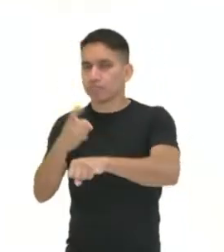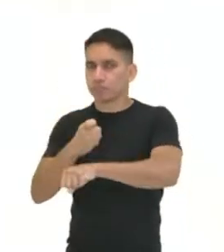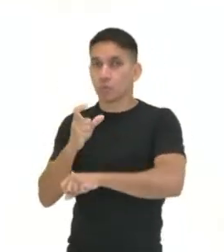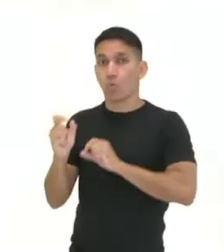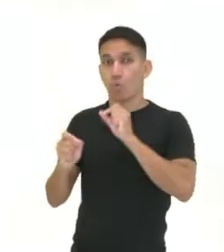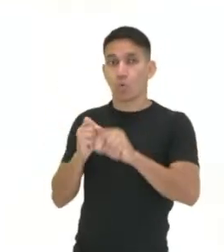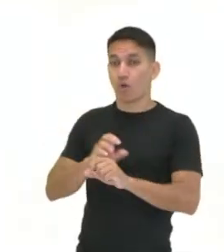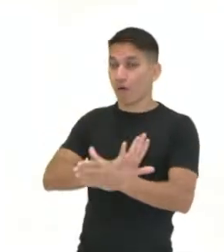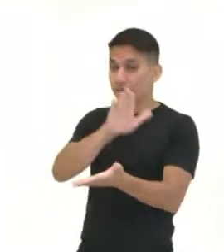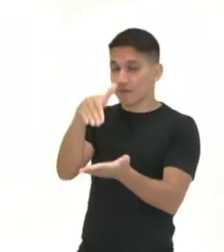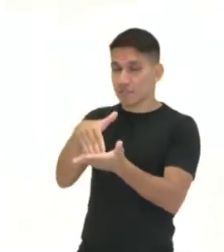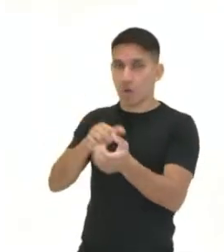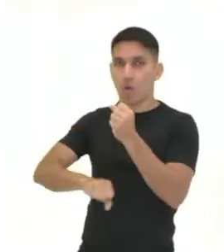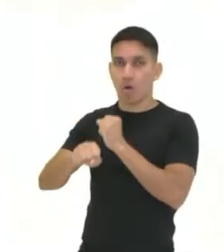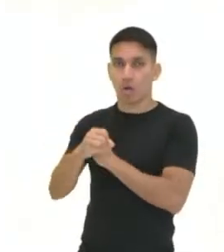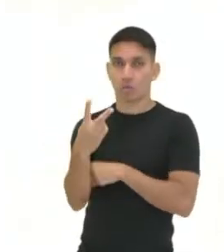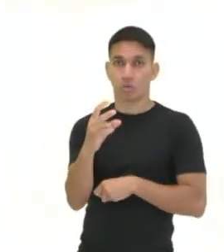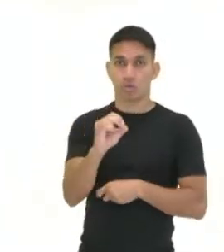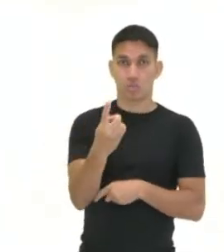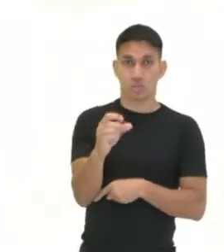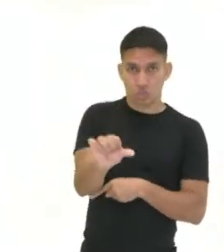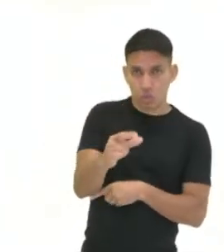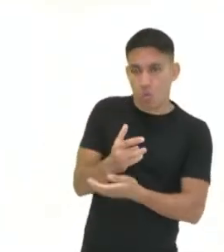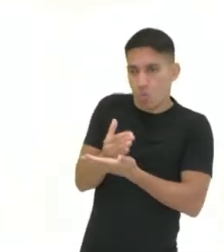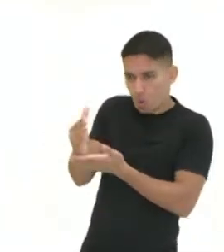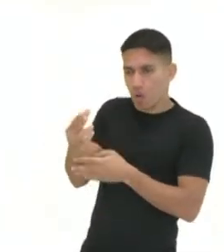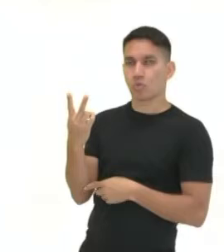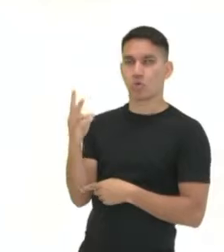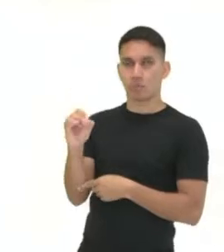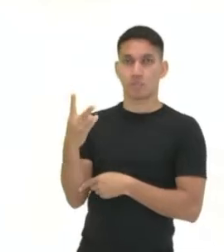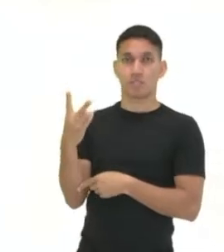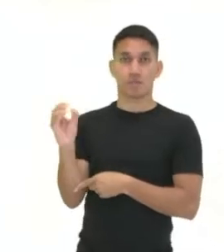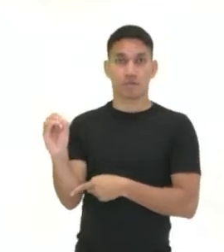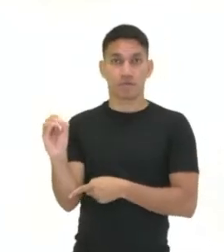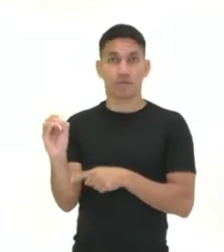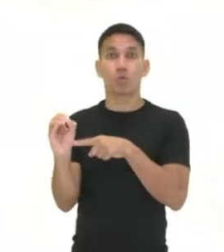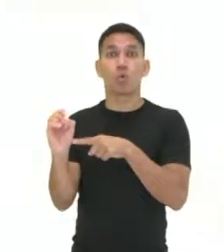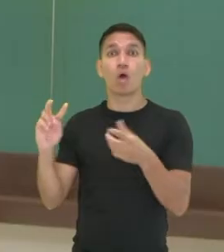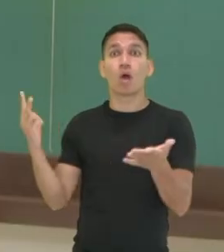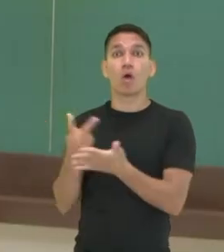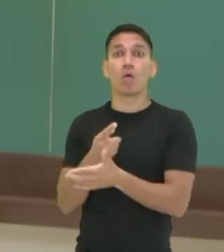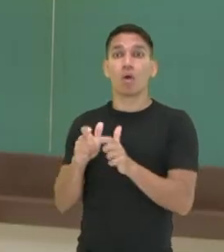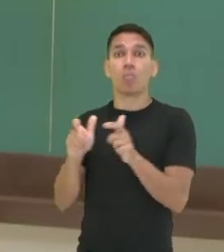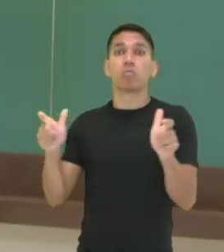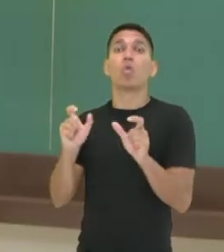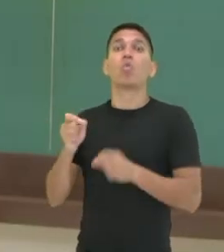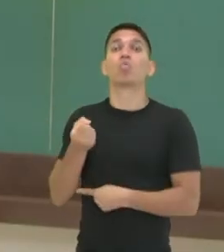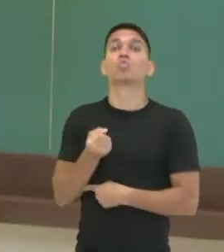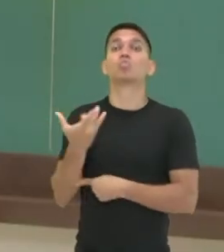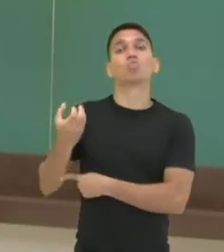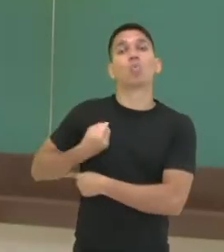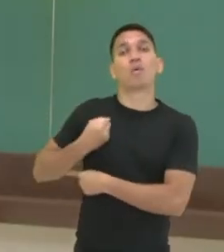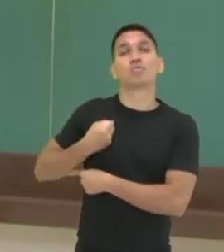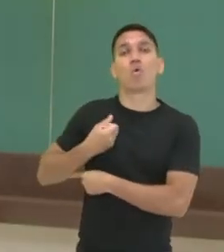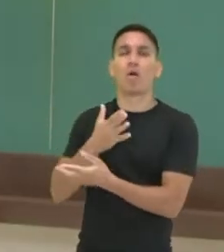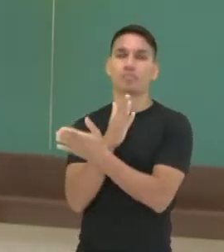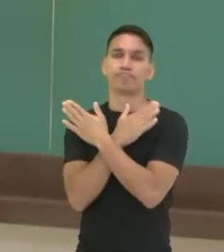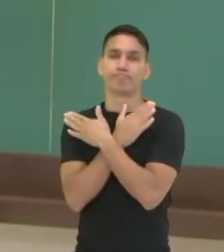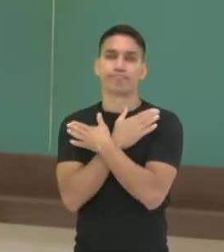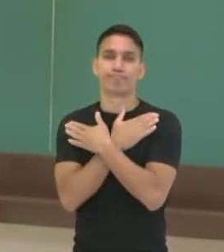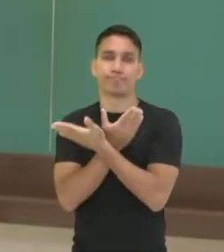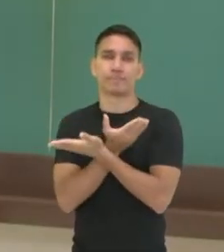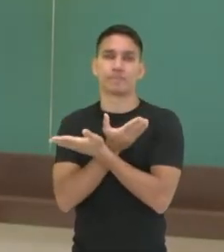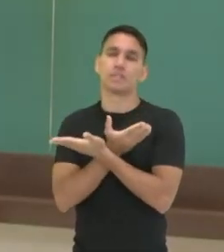no final de 2019 e começo de 2020 aumentou o número de brasileiros desocupados,